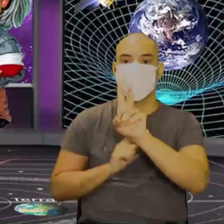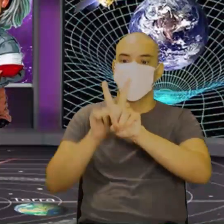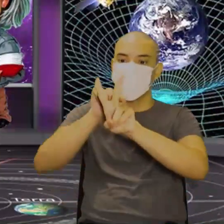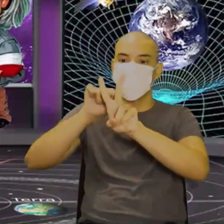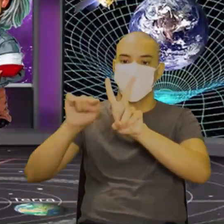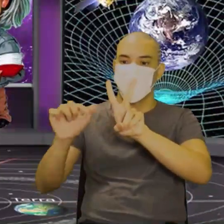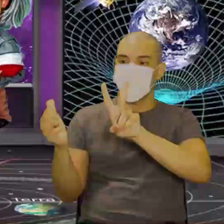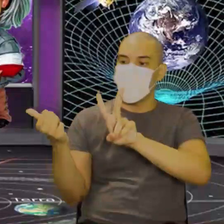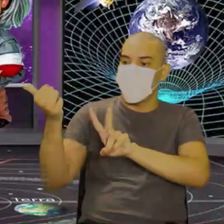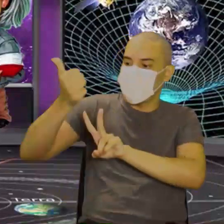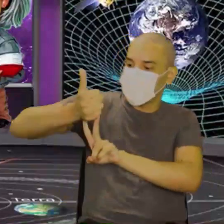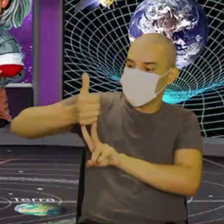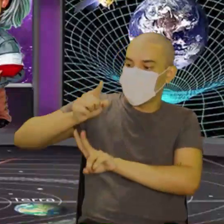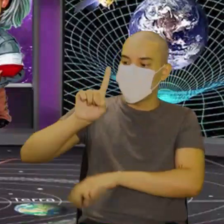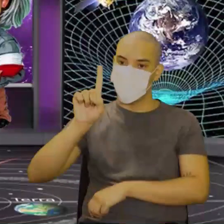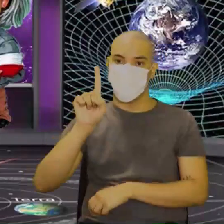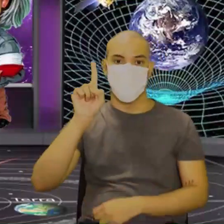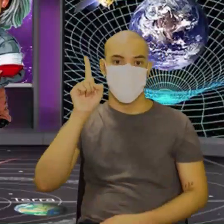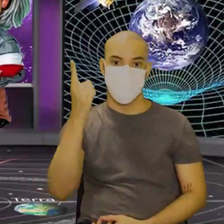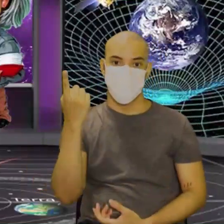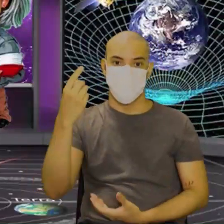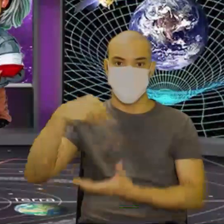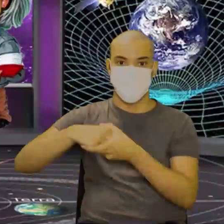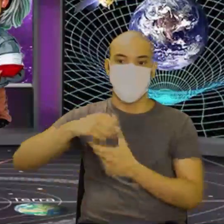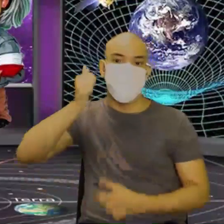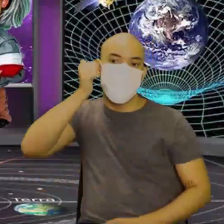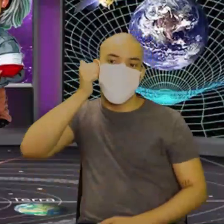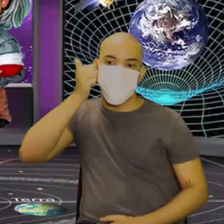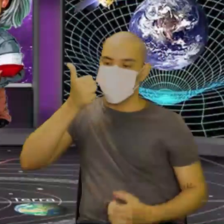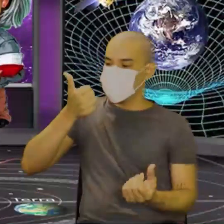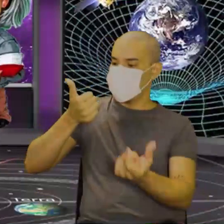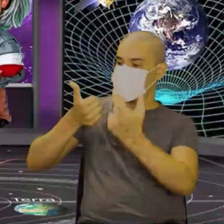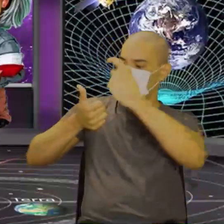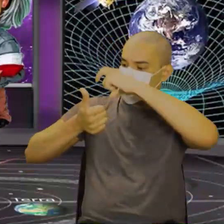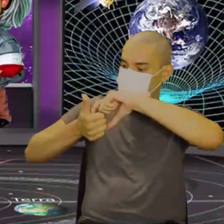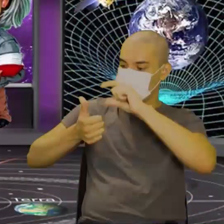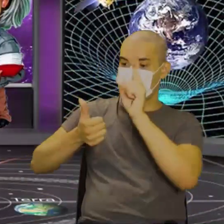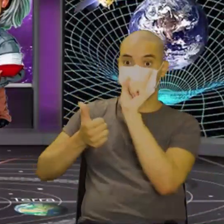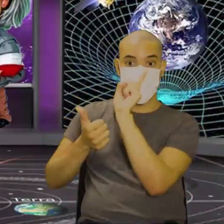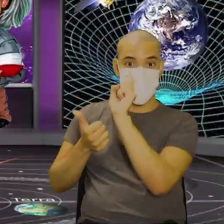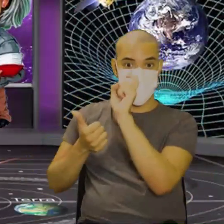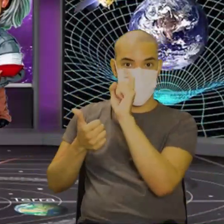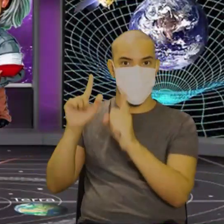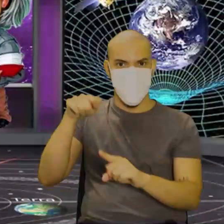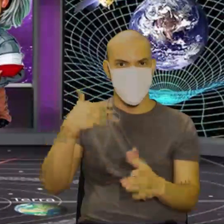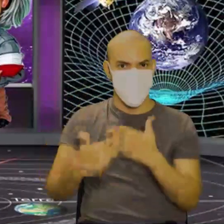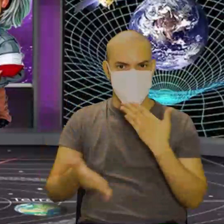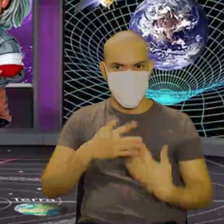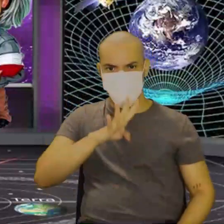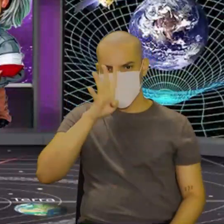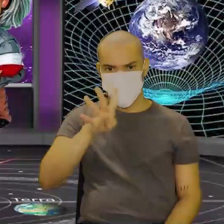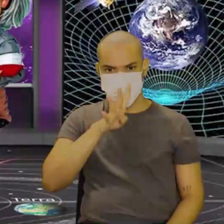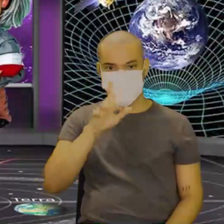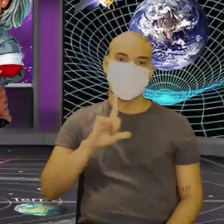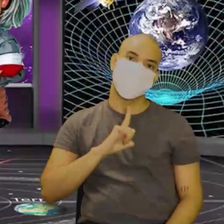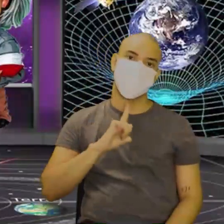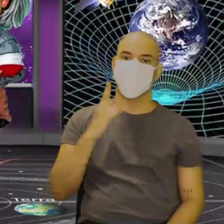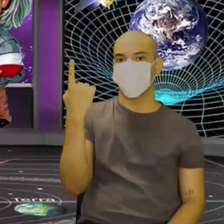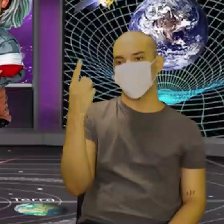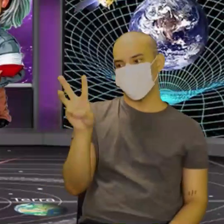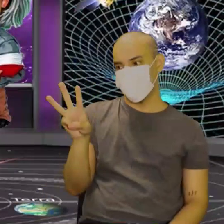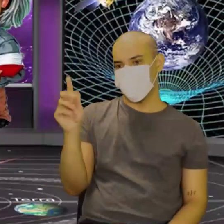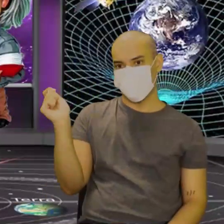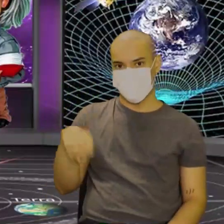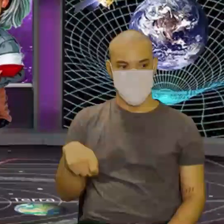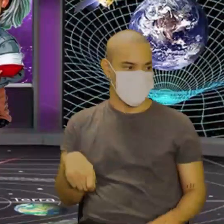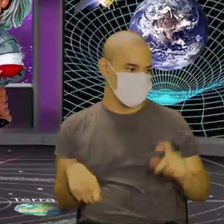colocar dentro do rádio para que ele armazene essa carga e ele faça a mesma função de 2? É qualquer capacitor, pessoal? Ah, se eu tiver só um de 3